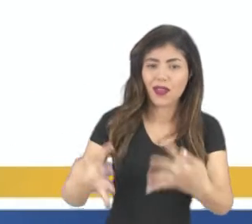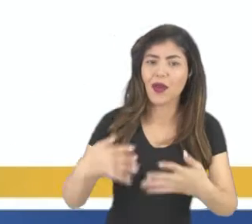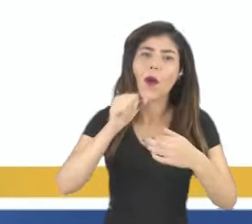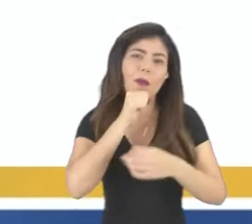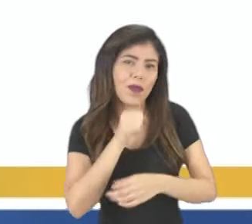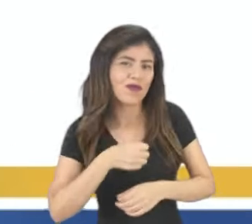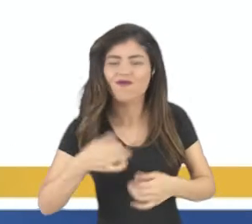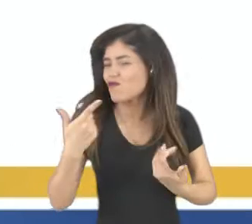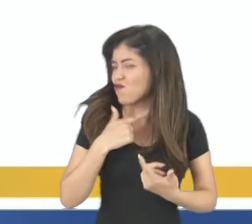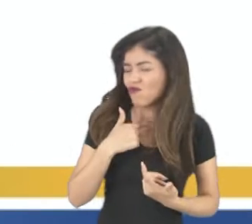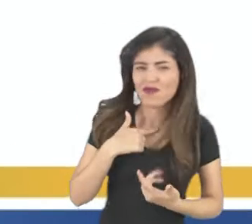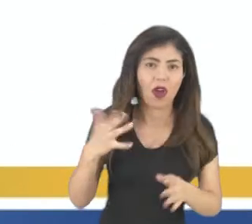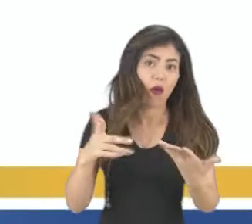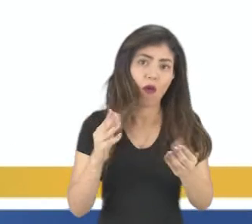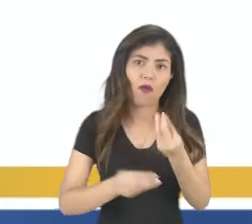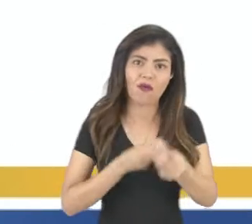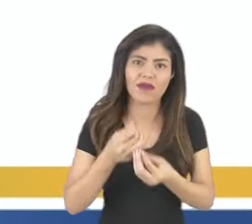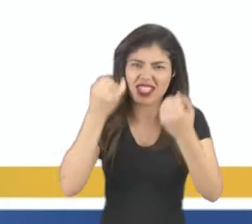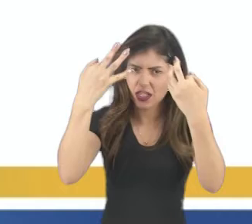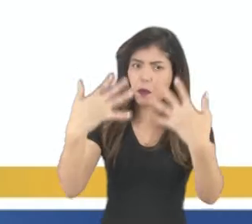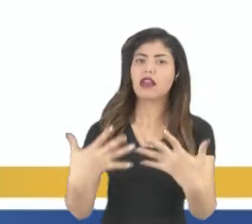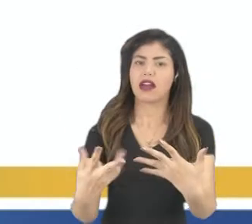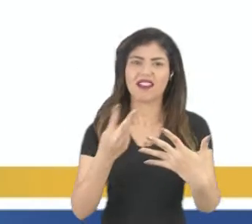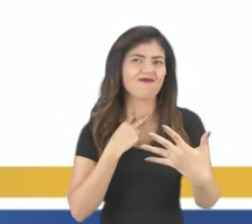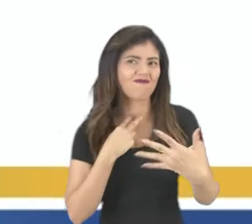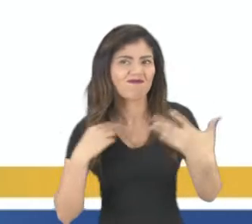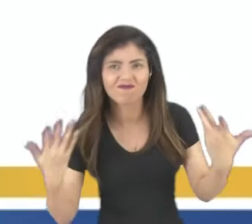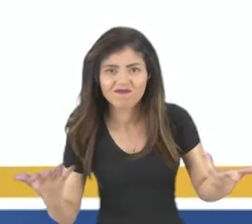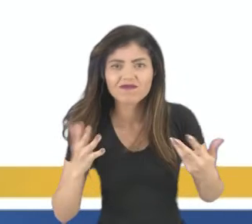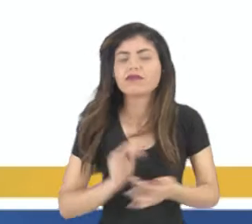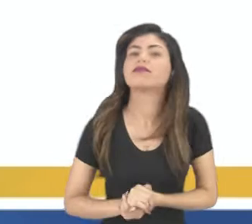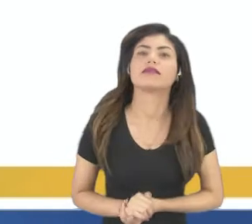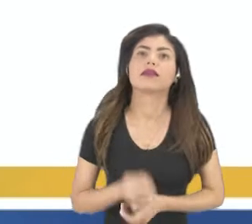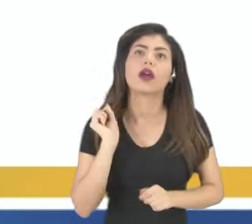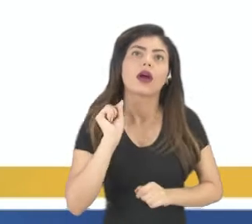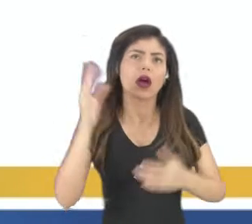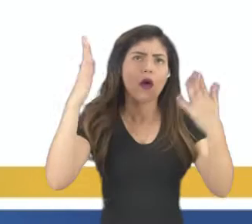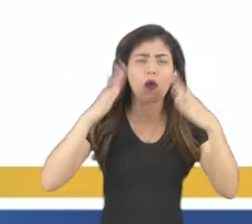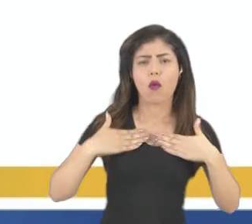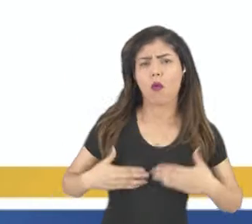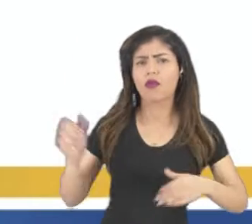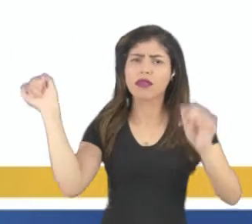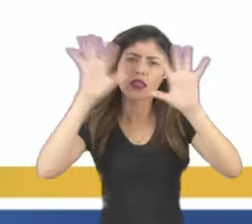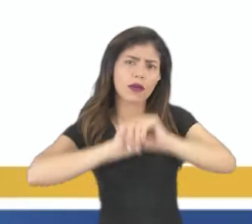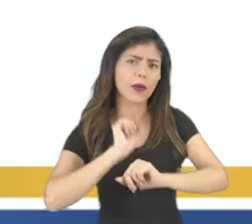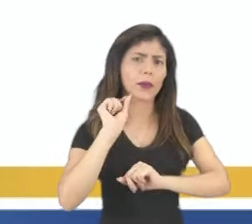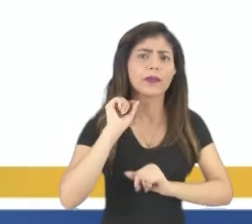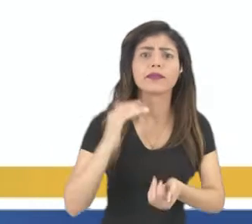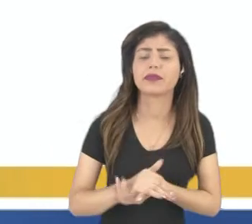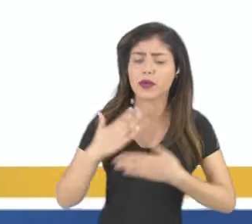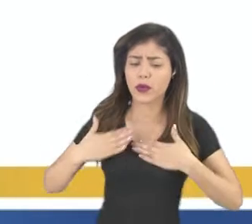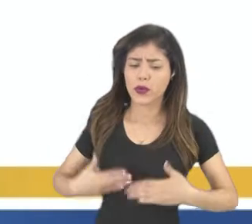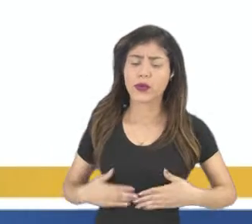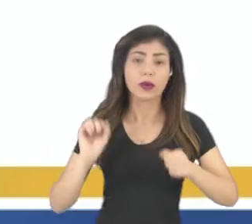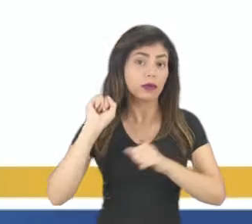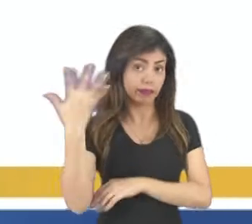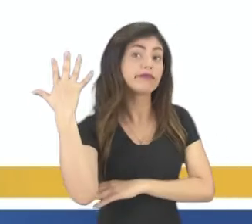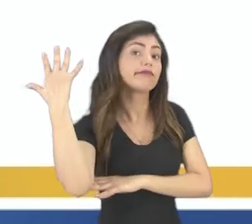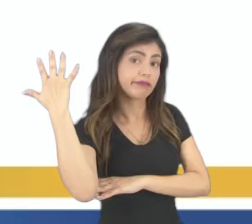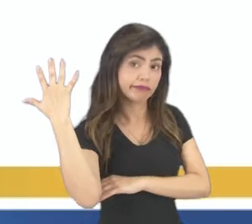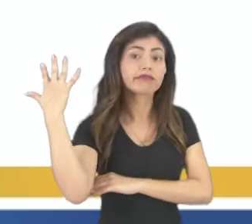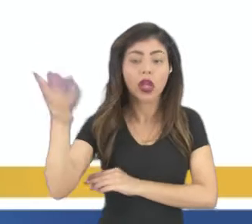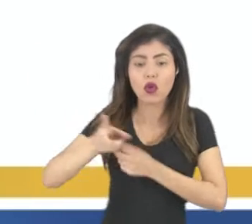explicar o fenômeno da radiação de corpo negro Então os corpos negros Quem são eles a princípio eram corpos capazes